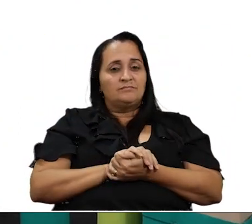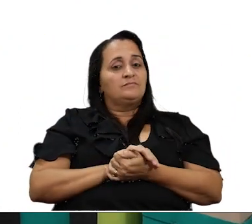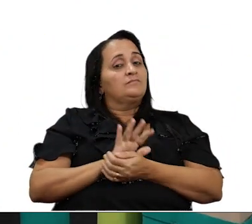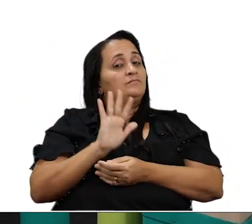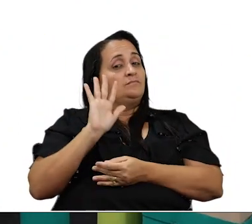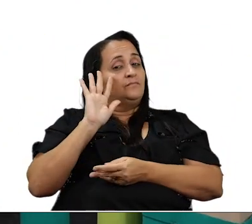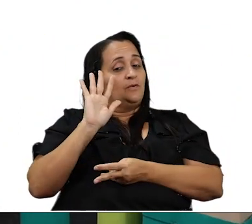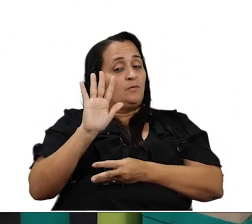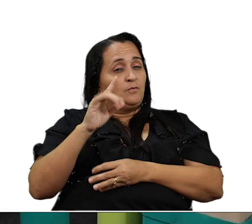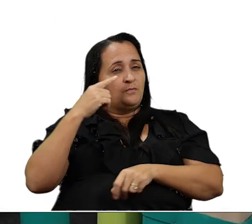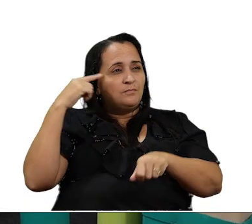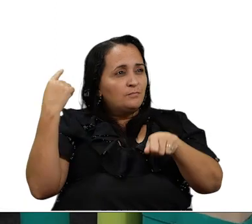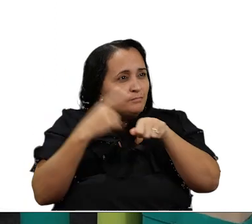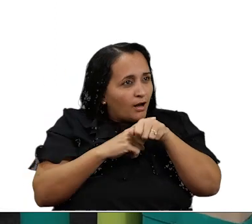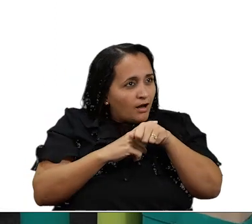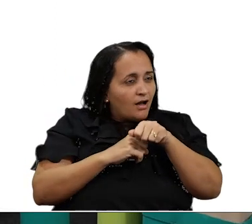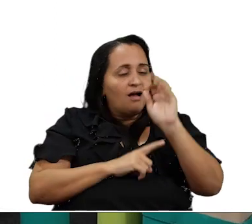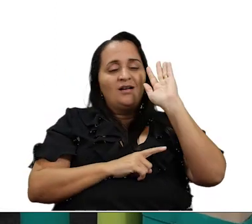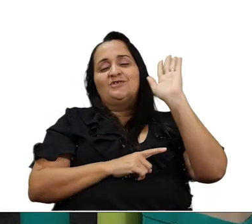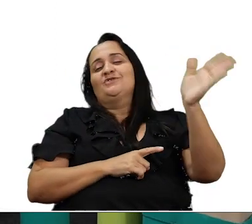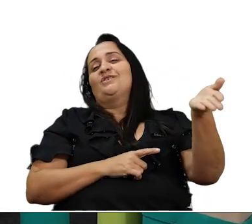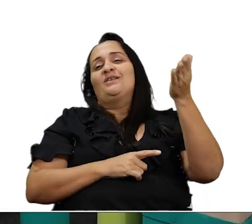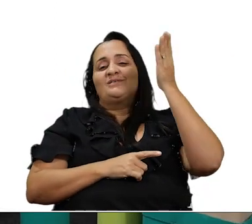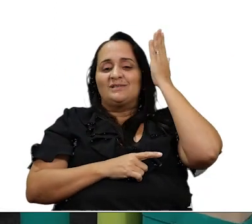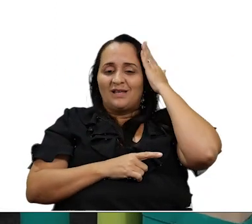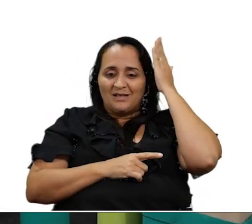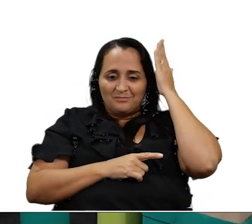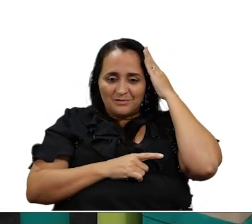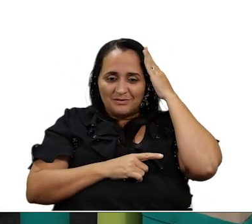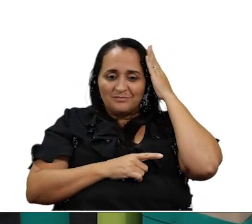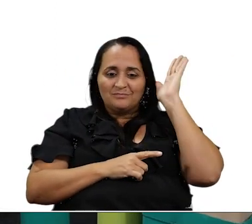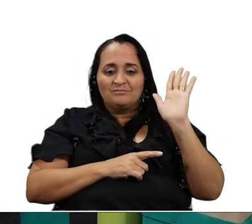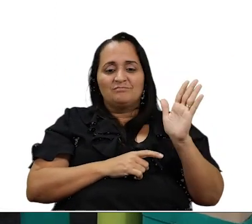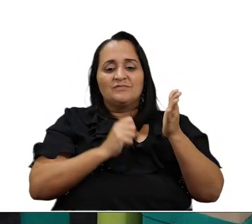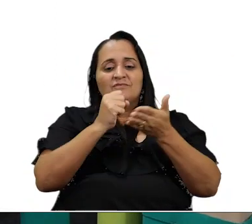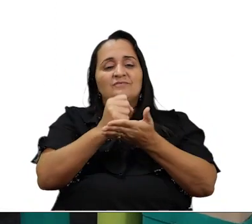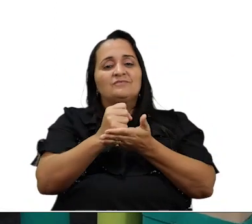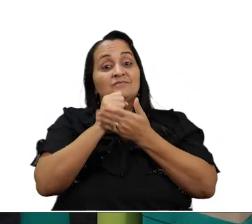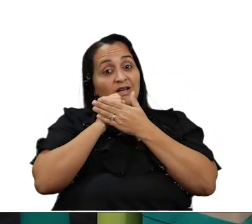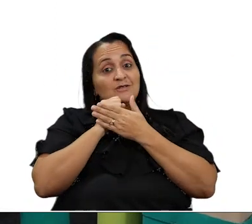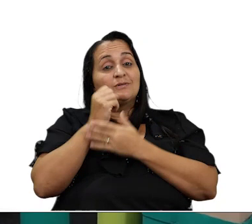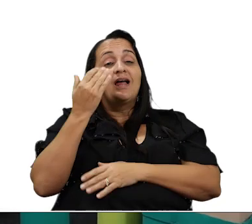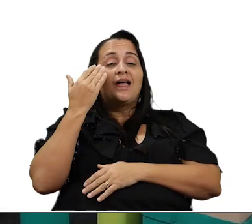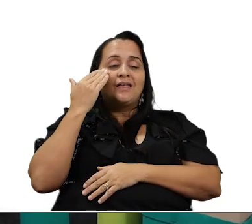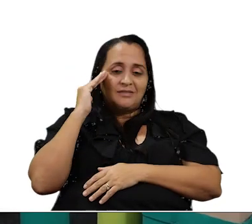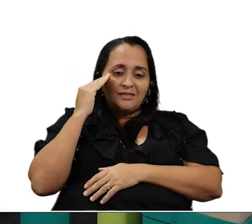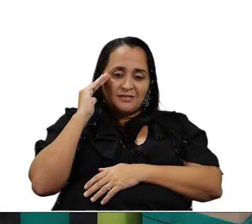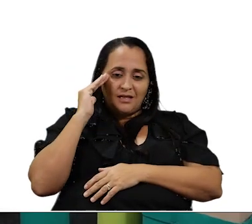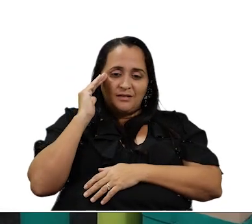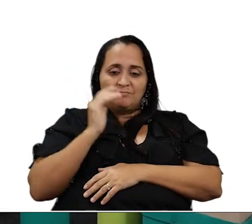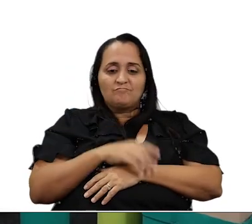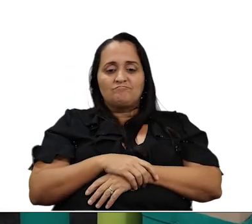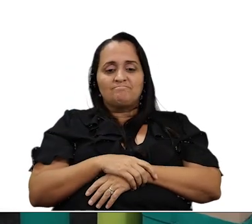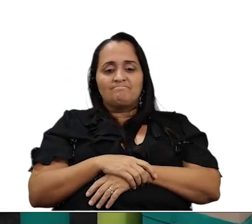no olhei o texto, tem coisas que a gente pode observar que vão nos ajudar já na compreensão do texto. Quer ver uma